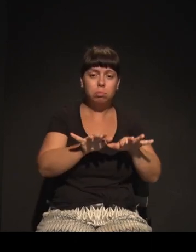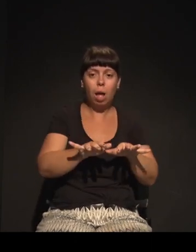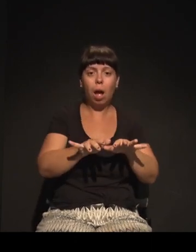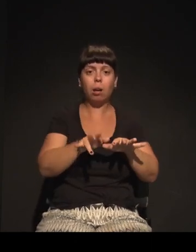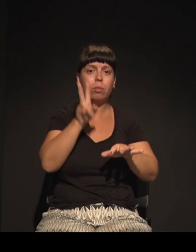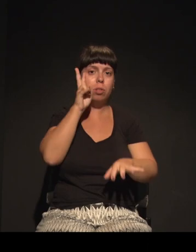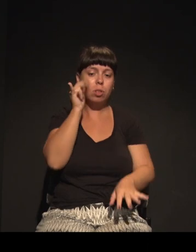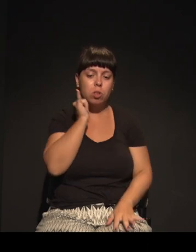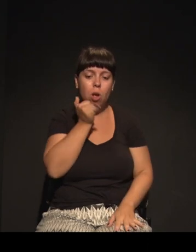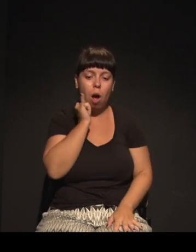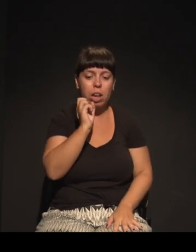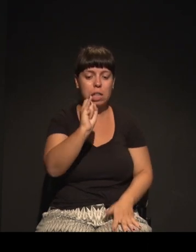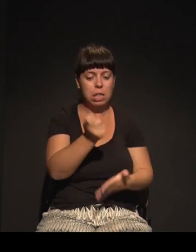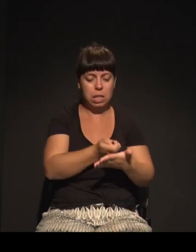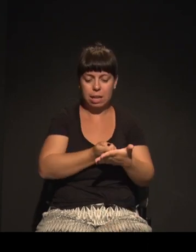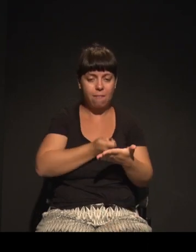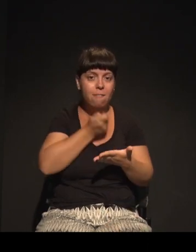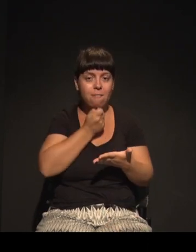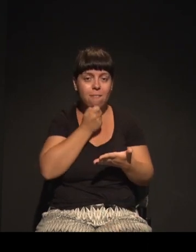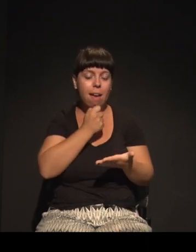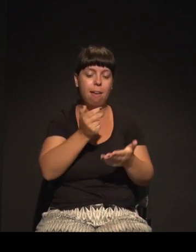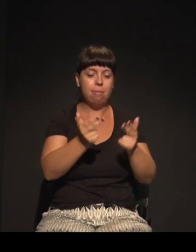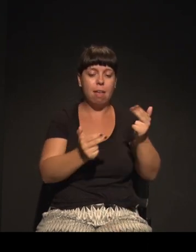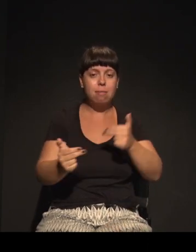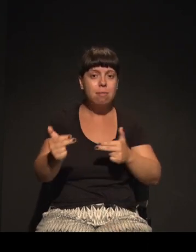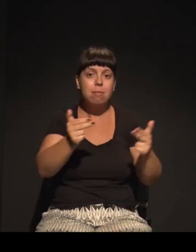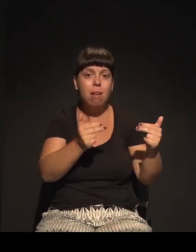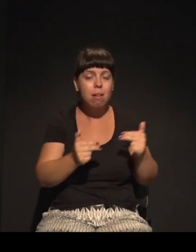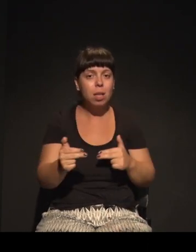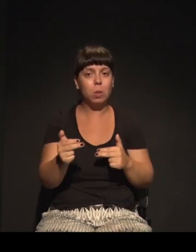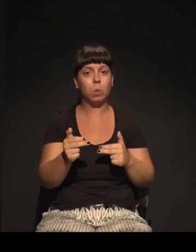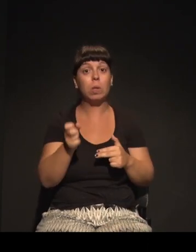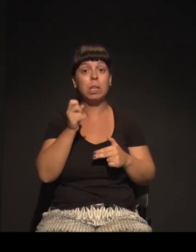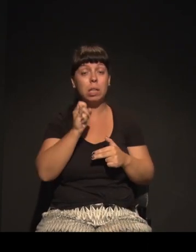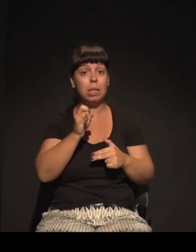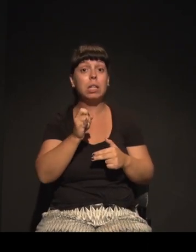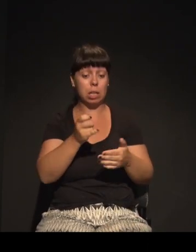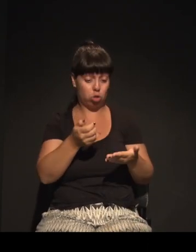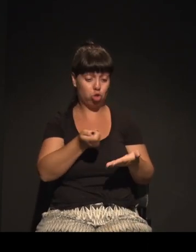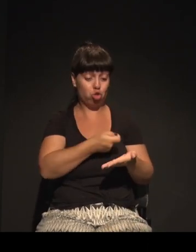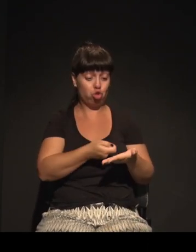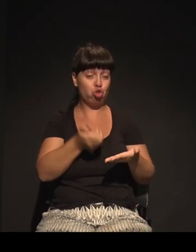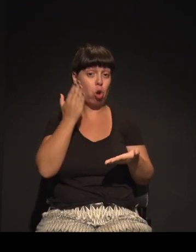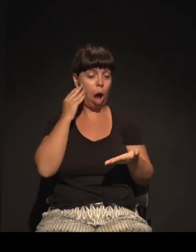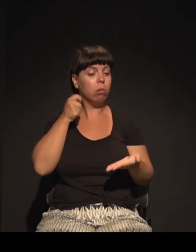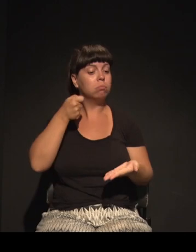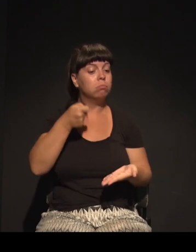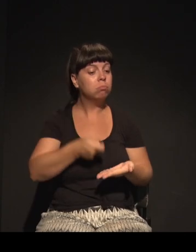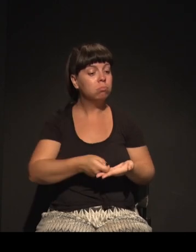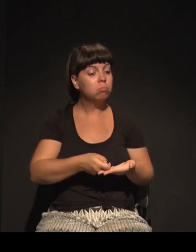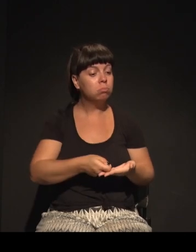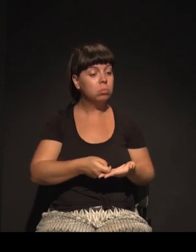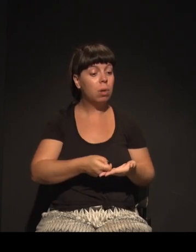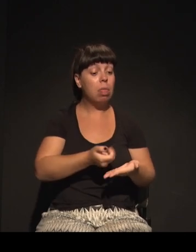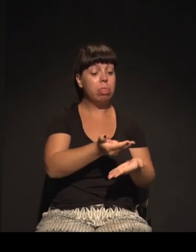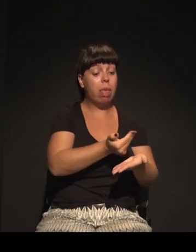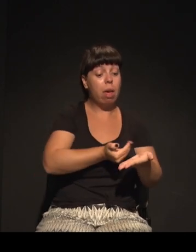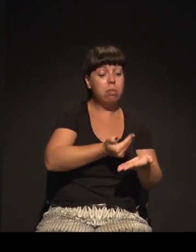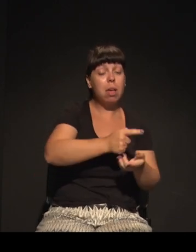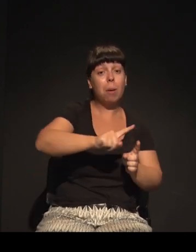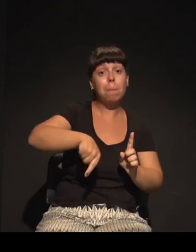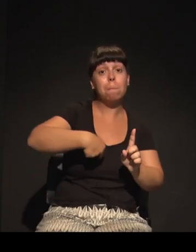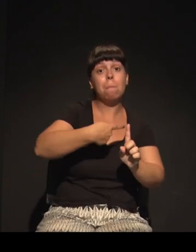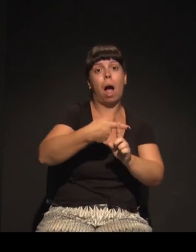faziam os aqueles que não sabem escrever ainda fazia os desenho e aquele que sabe escrever eu exigia deles fazer o desenho em